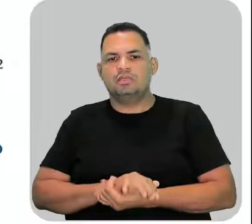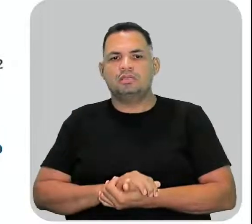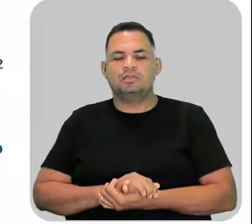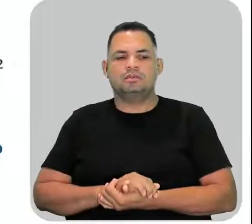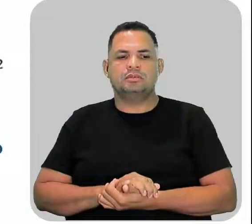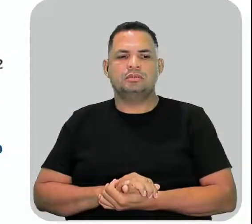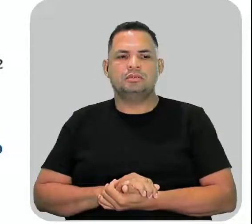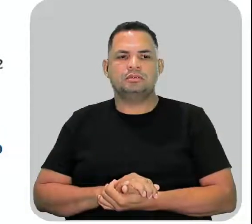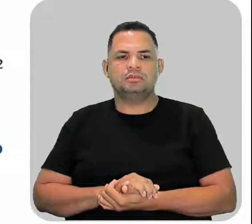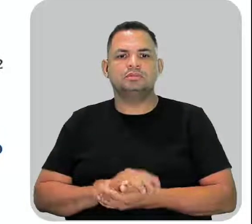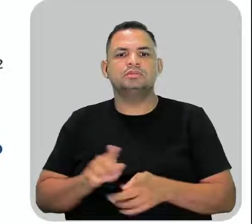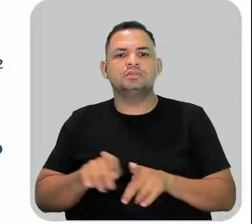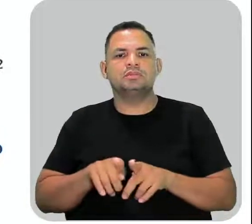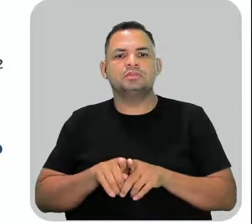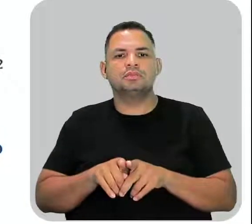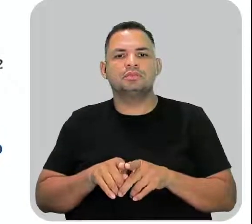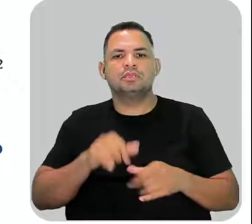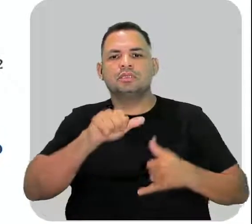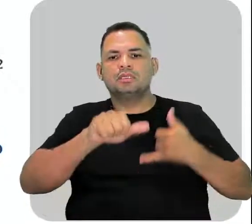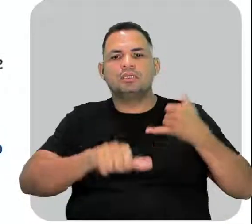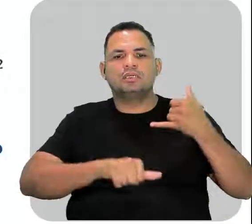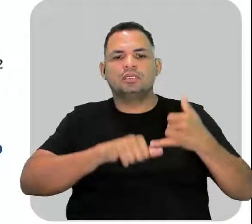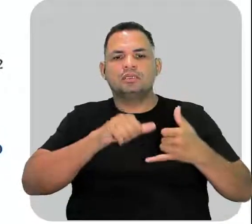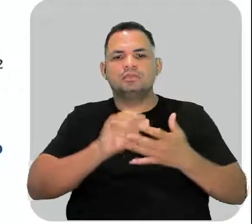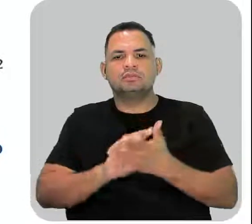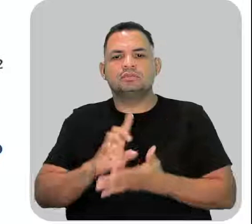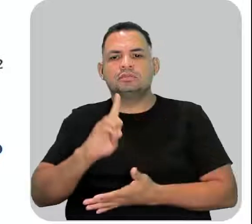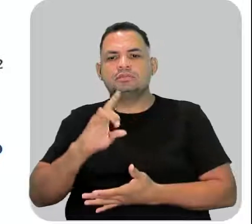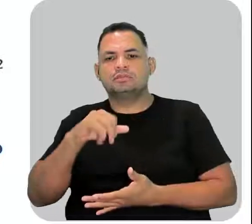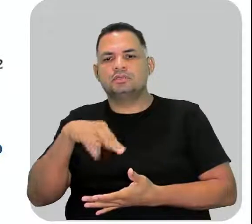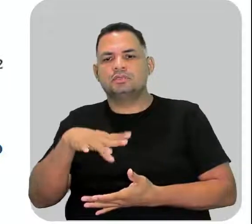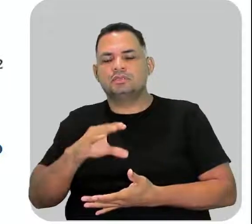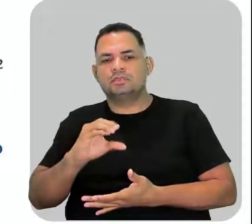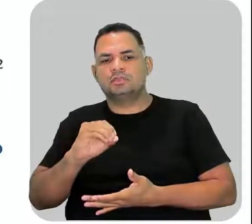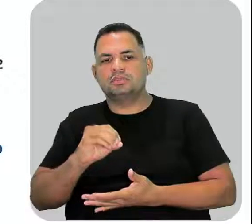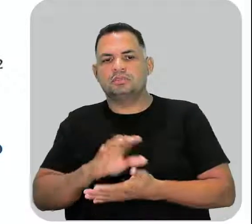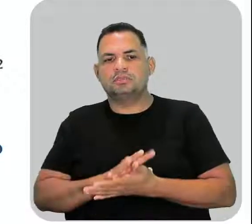gente viu também as reações nos dienos.